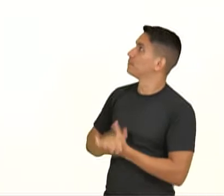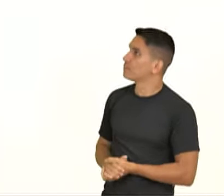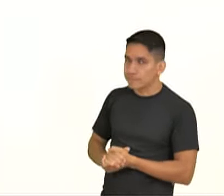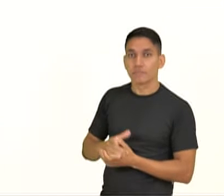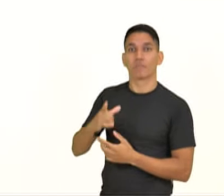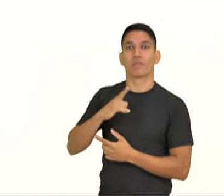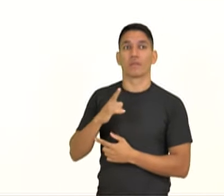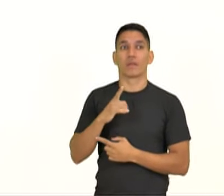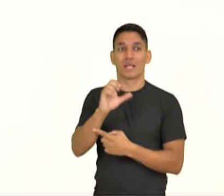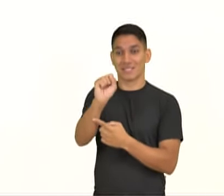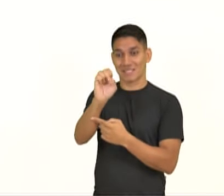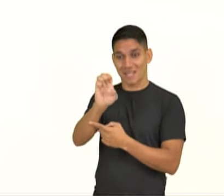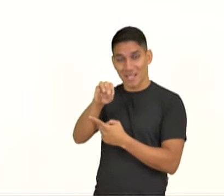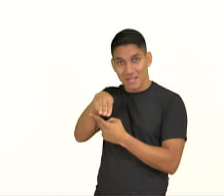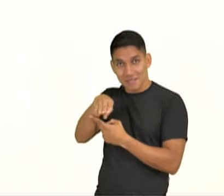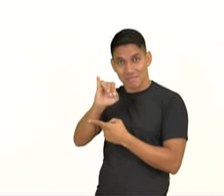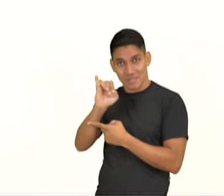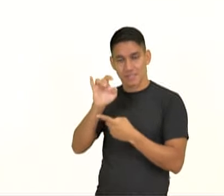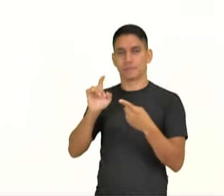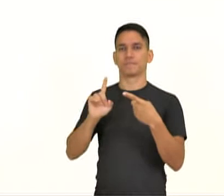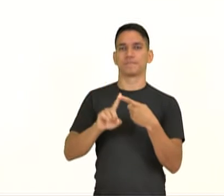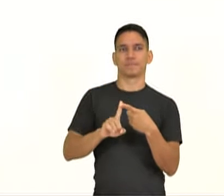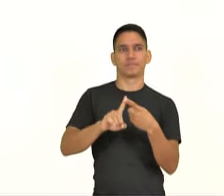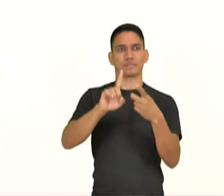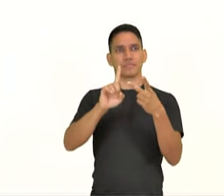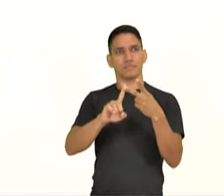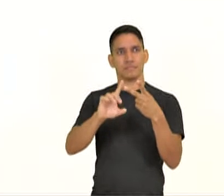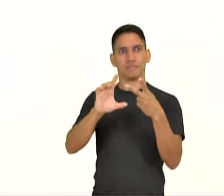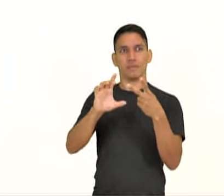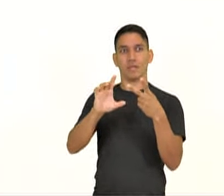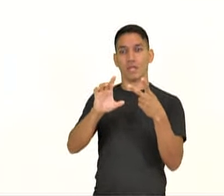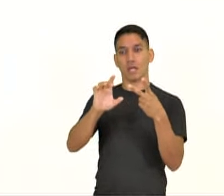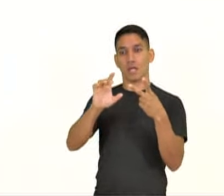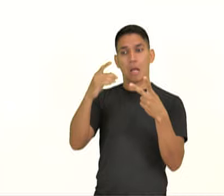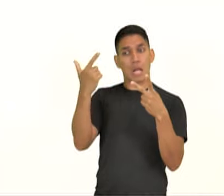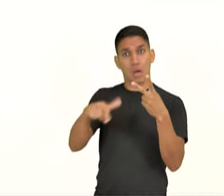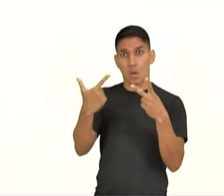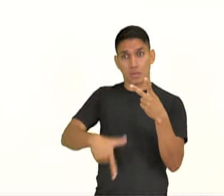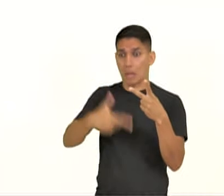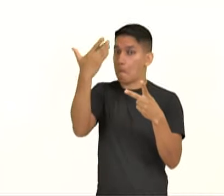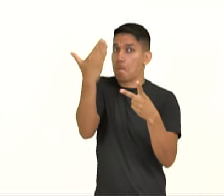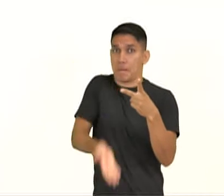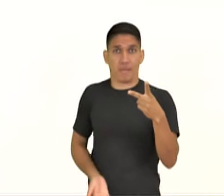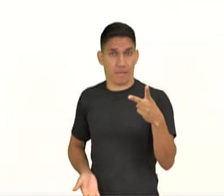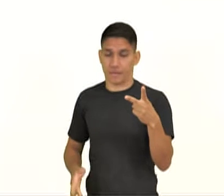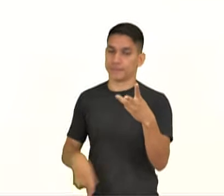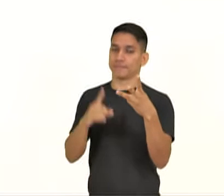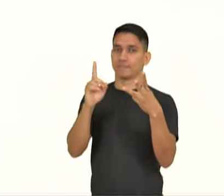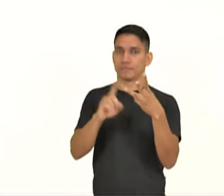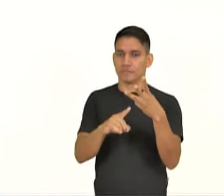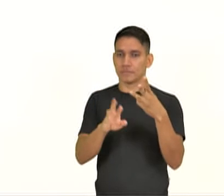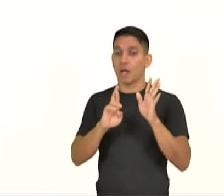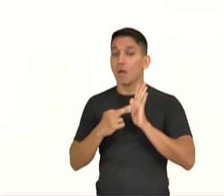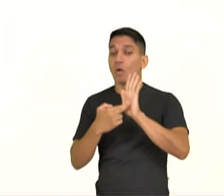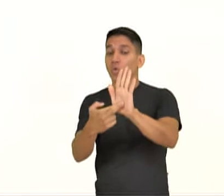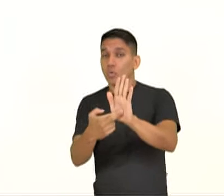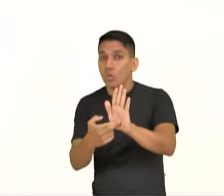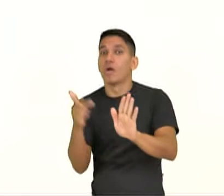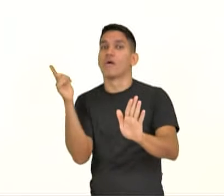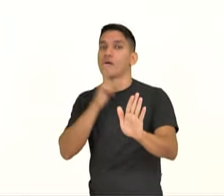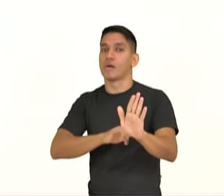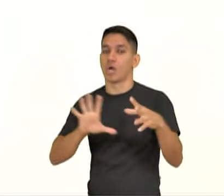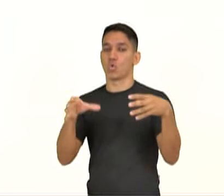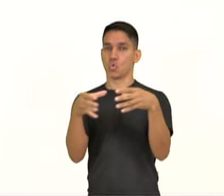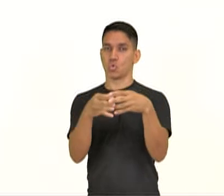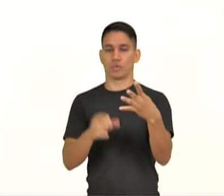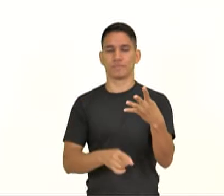Jogos semi-cooperativos, jogos cooperativos sem perdedores, jogos de resultado coletivo,